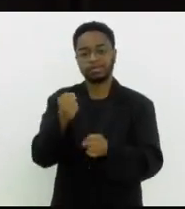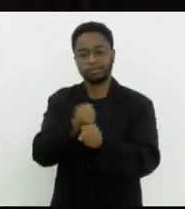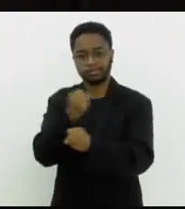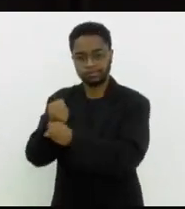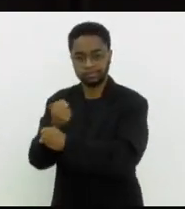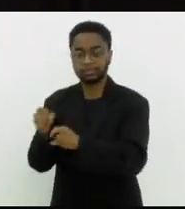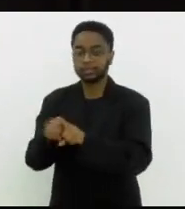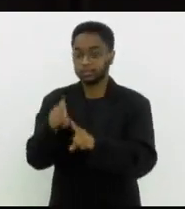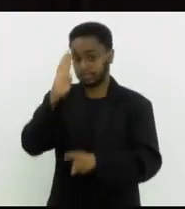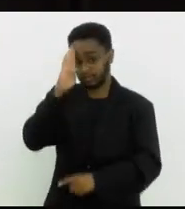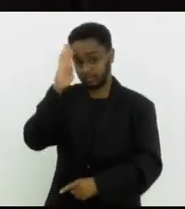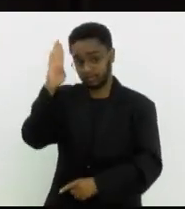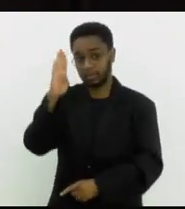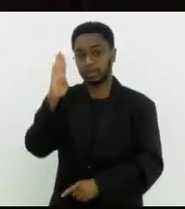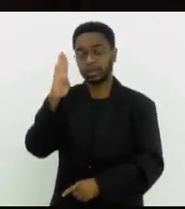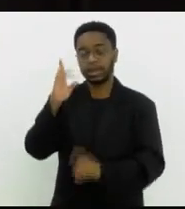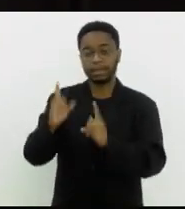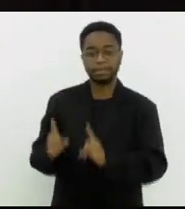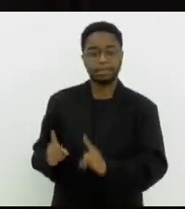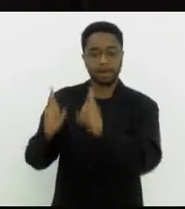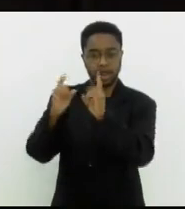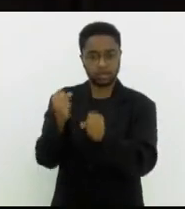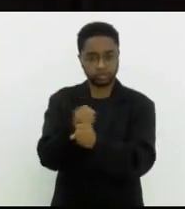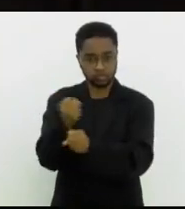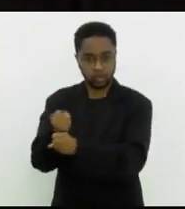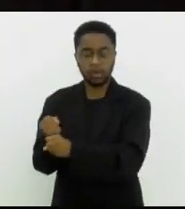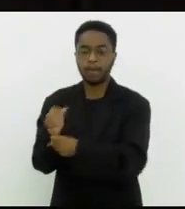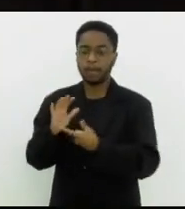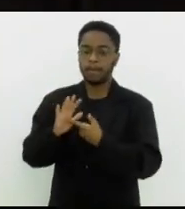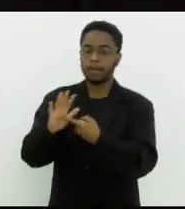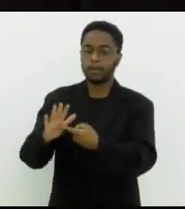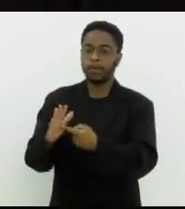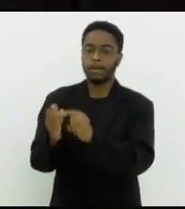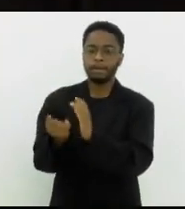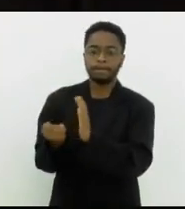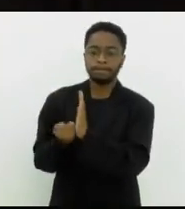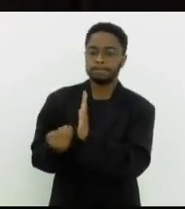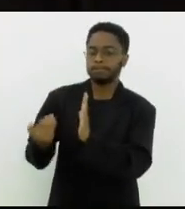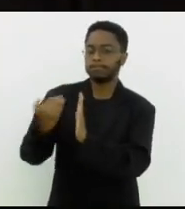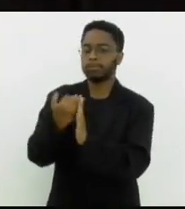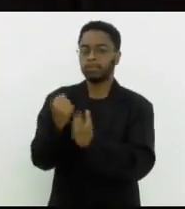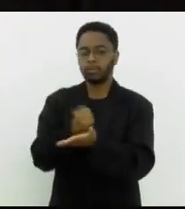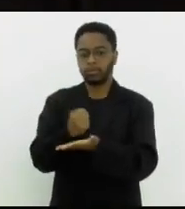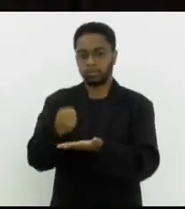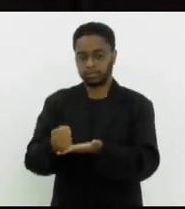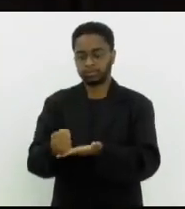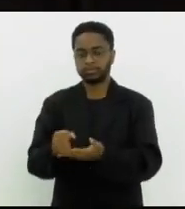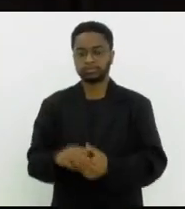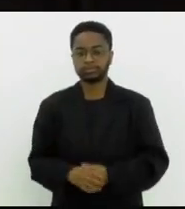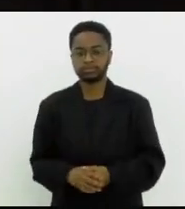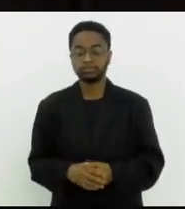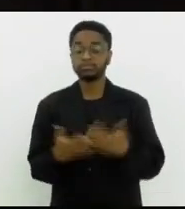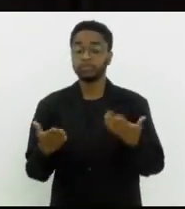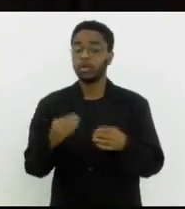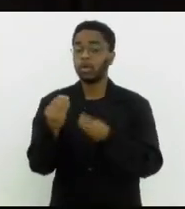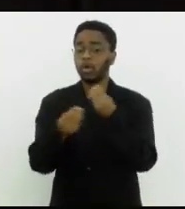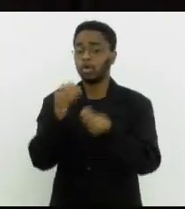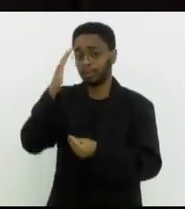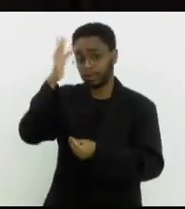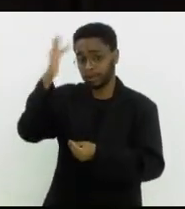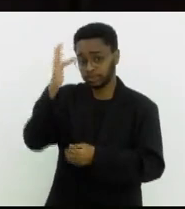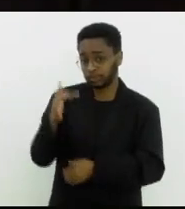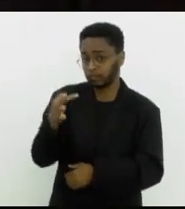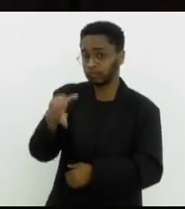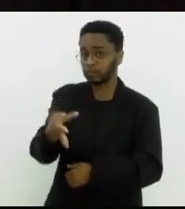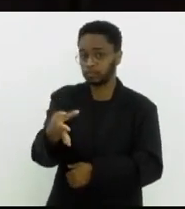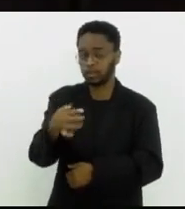também, principalmente construção de edifícios, apresentou um volume significativo de contratações. E qual é a perspectiva daqui para frente? Com